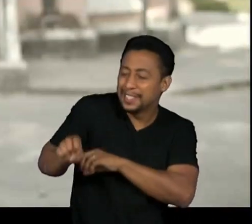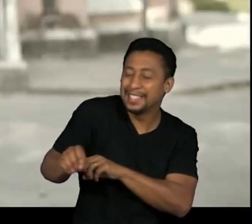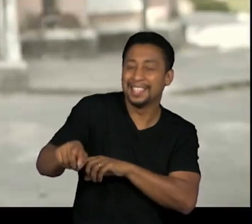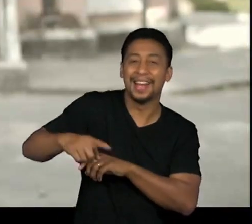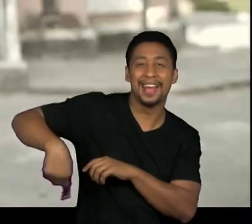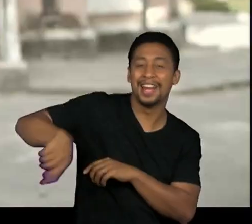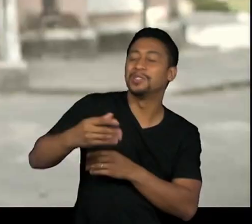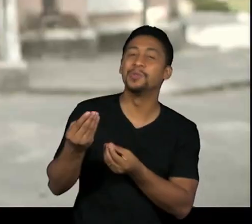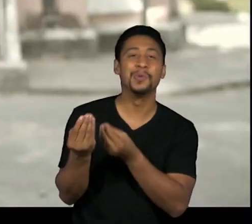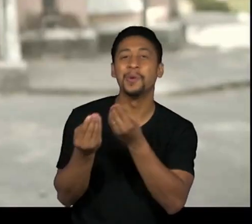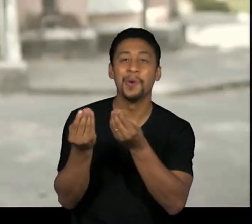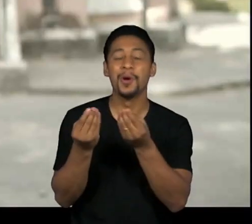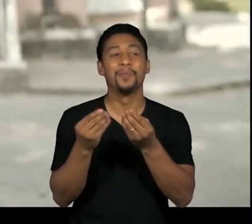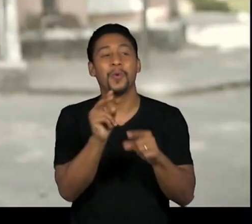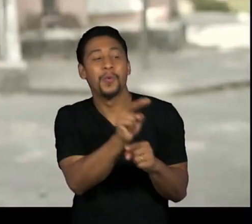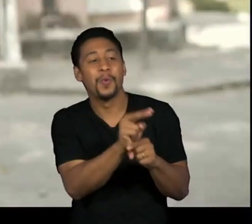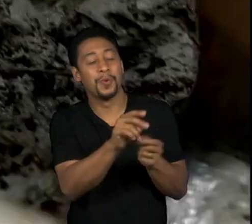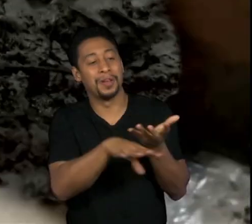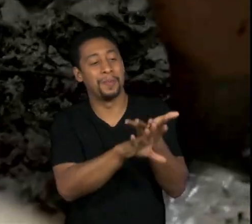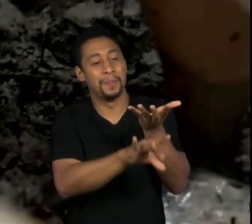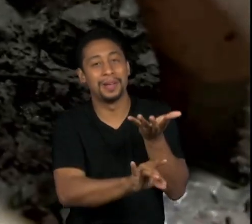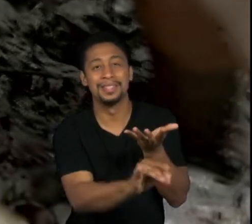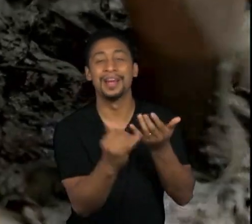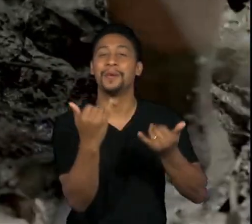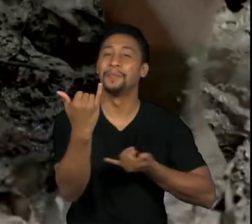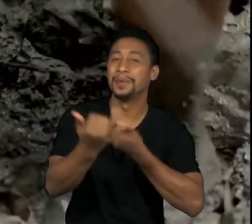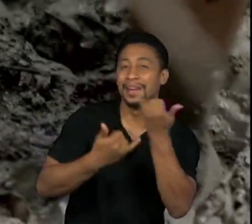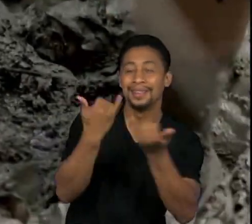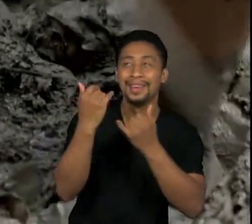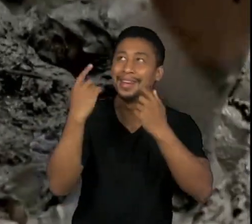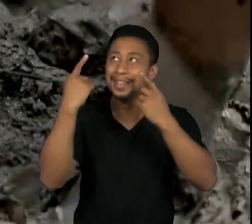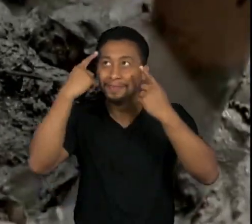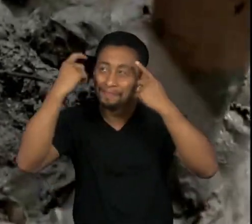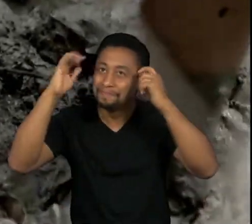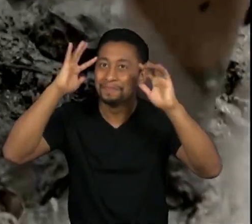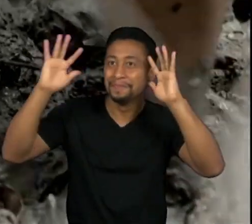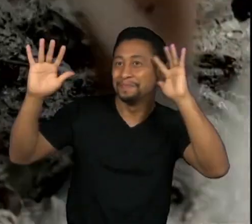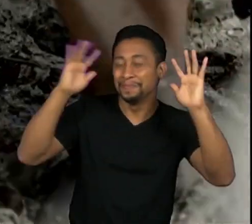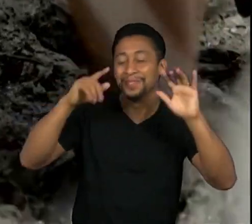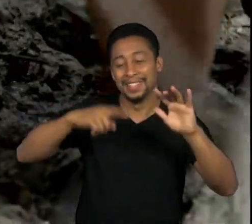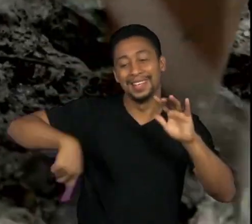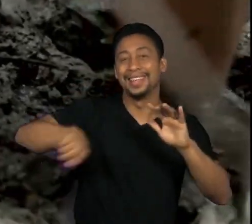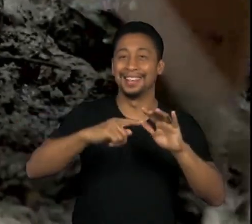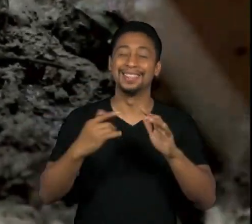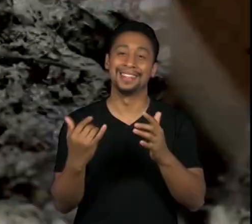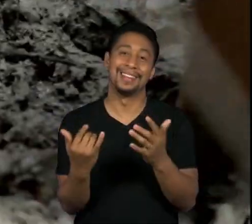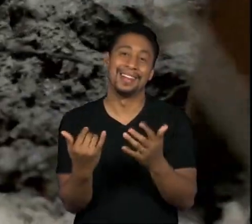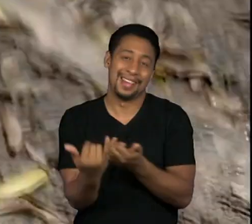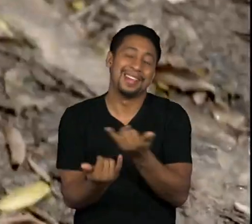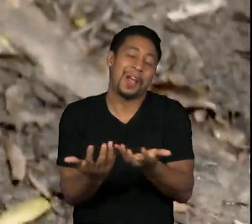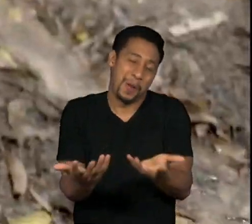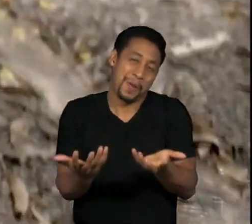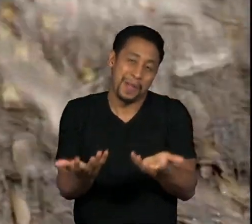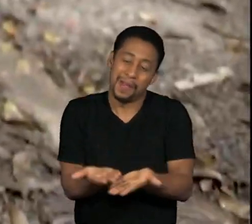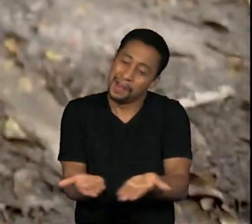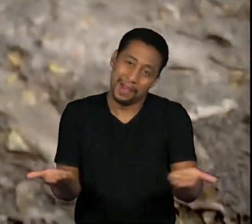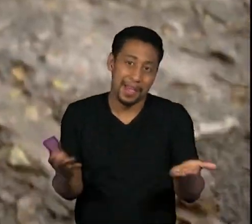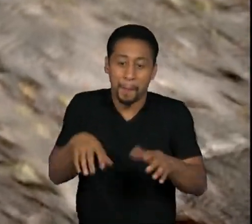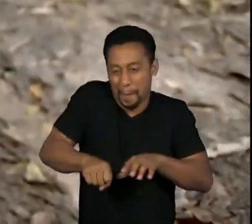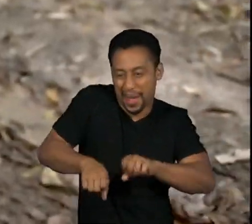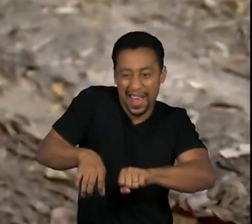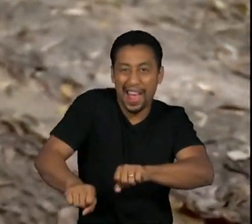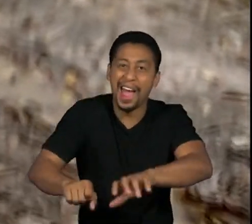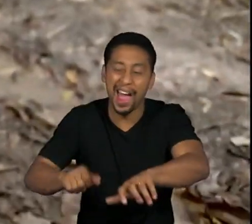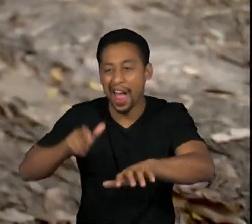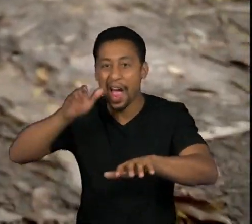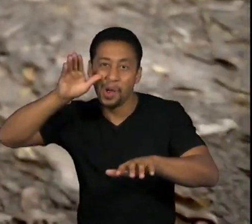para as crianças, que é aquilo que elas mais gostam, né? A forma que as crianças aprendem é através da brincadeira. É através do pegar, é através da curiosidade, é